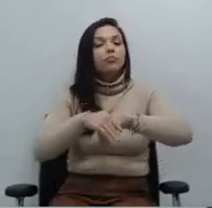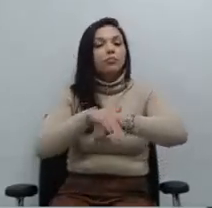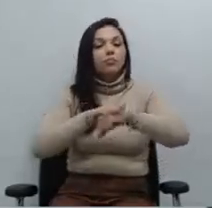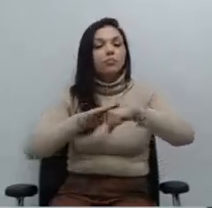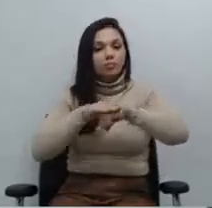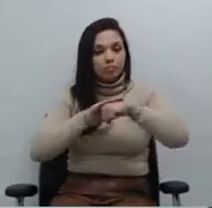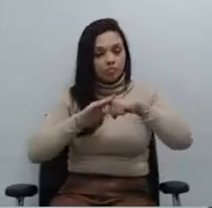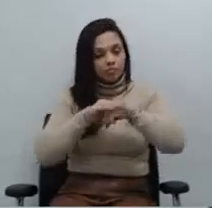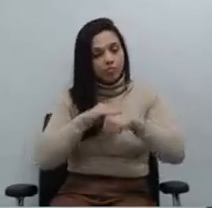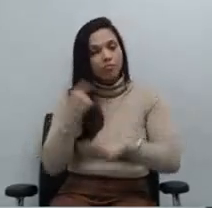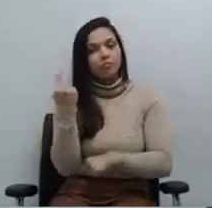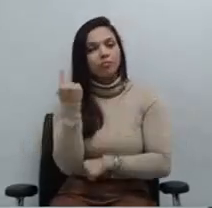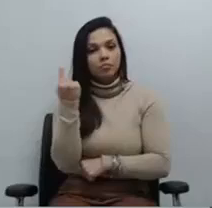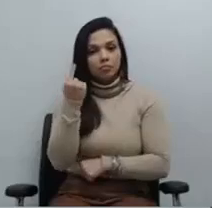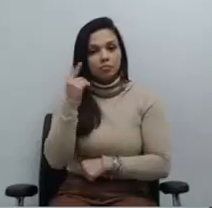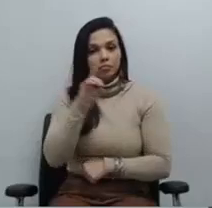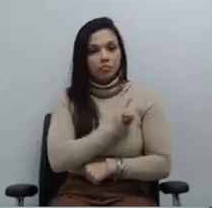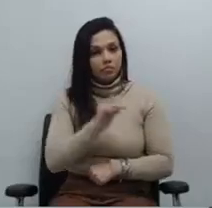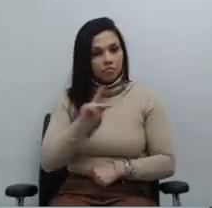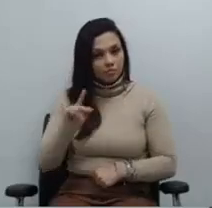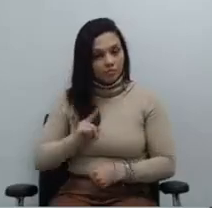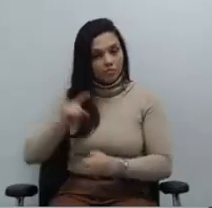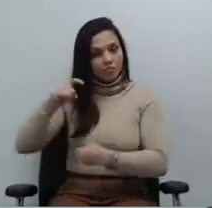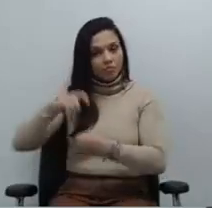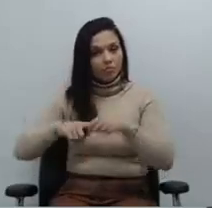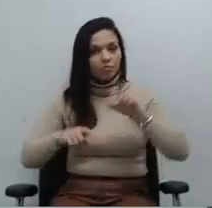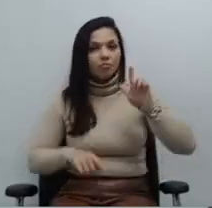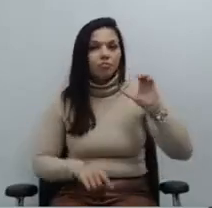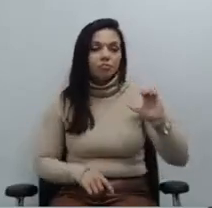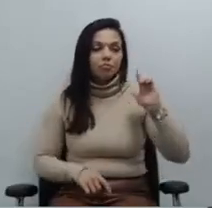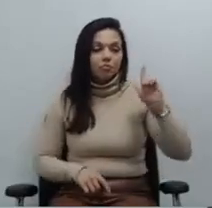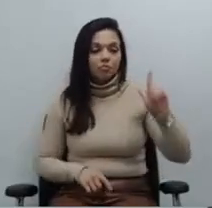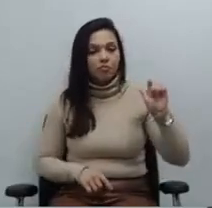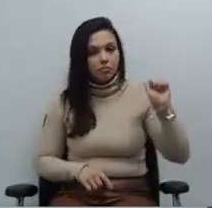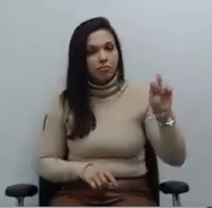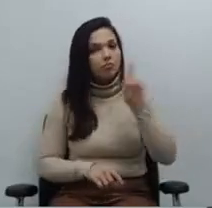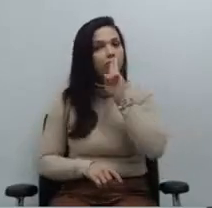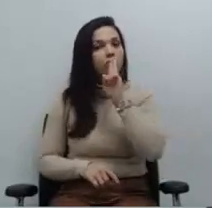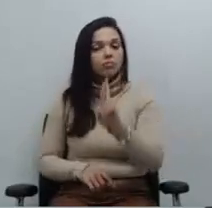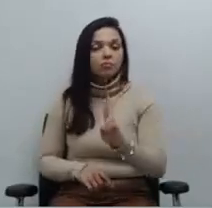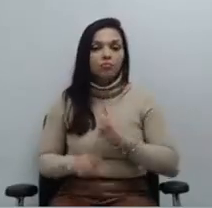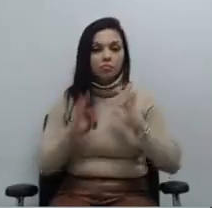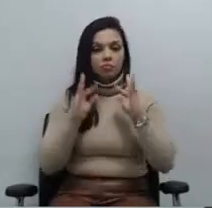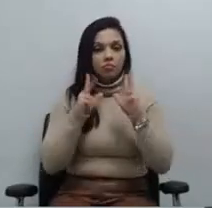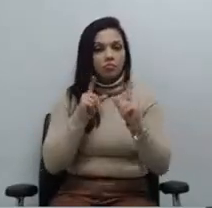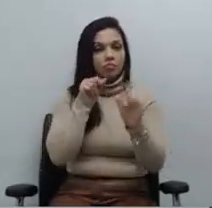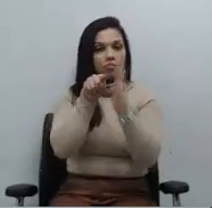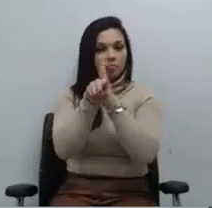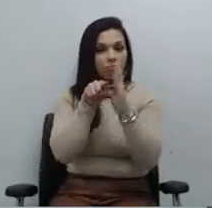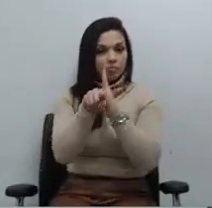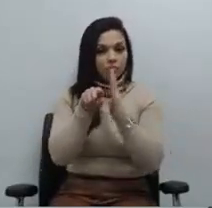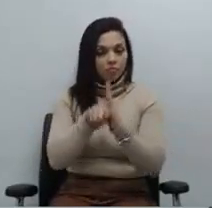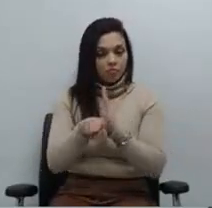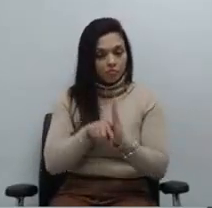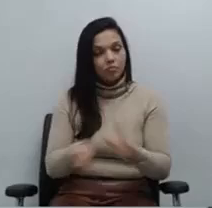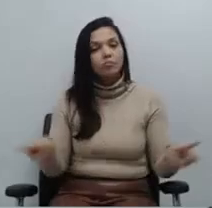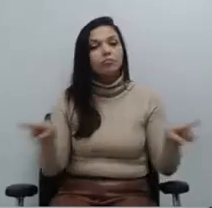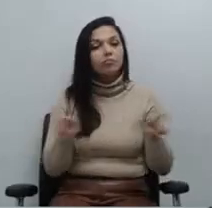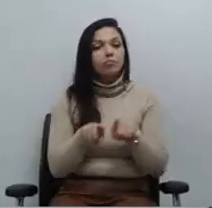primeira Subdefensoria e da CGA, em responder né, com celeridade, com brevidade as perguntas, e